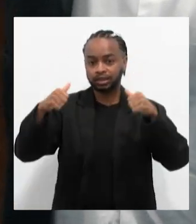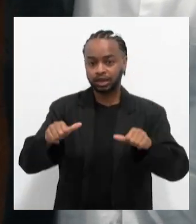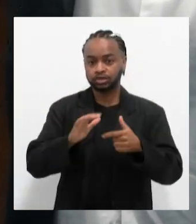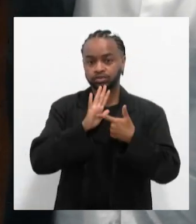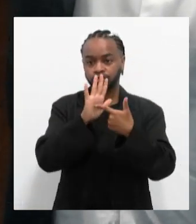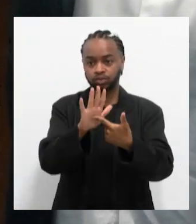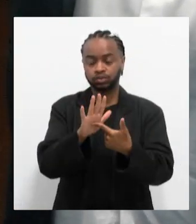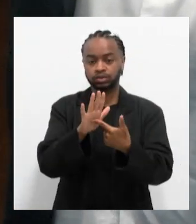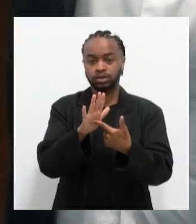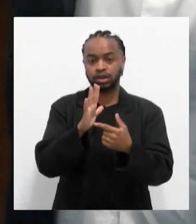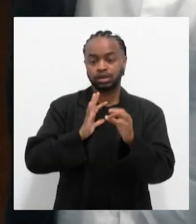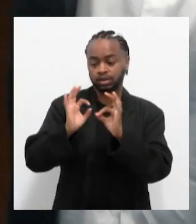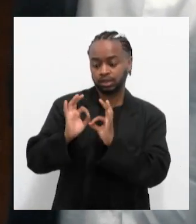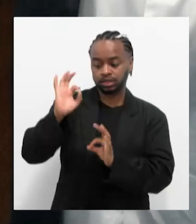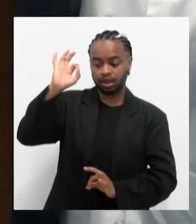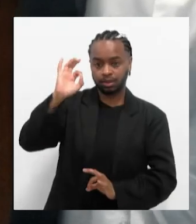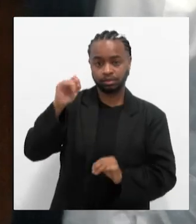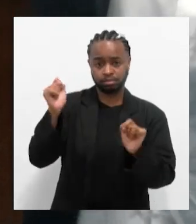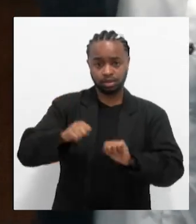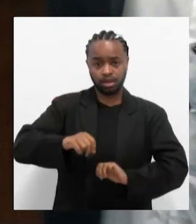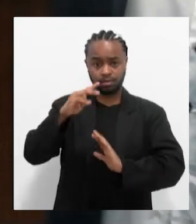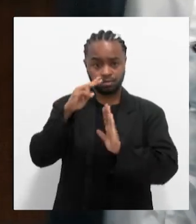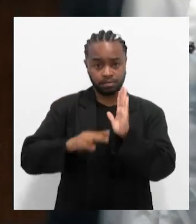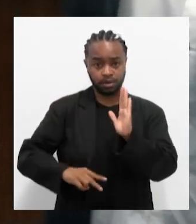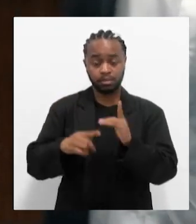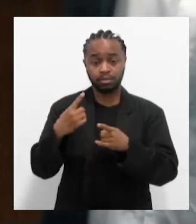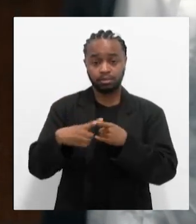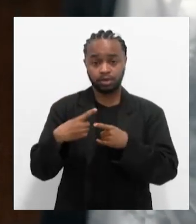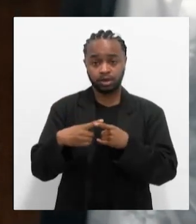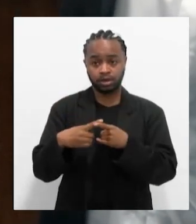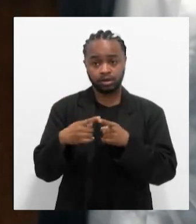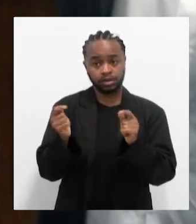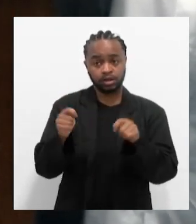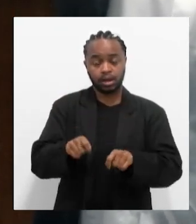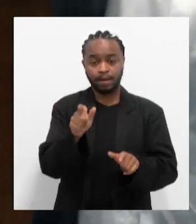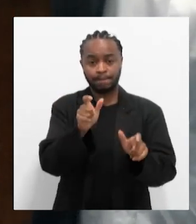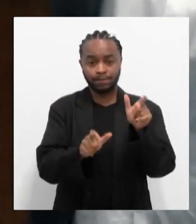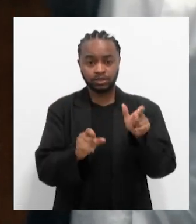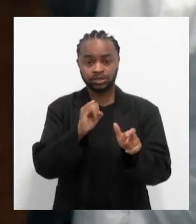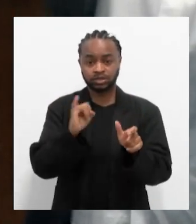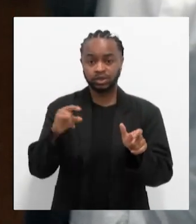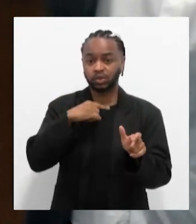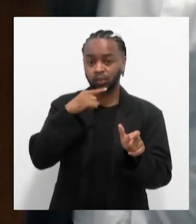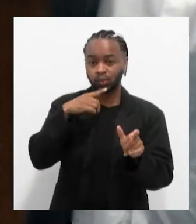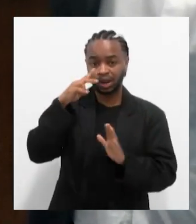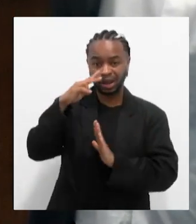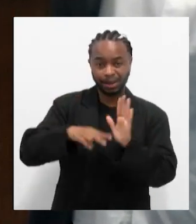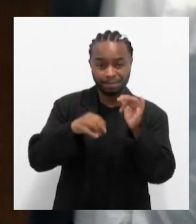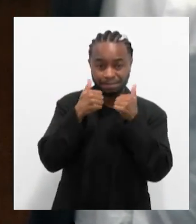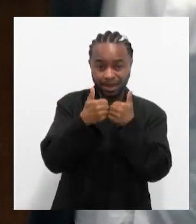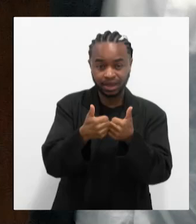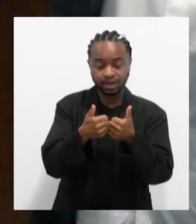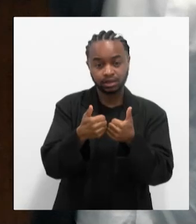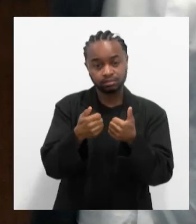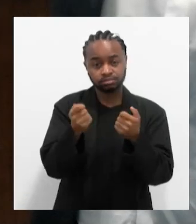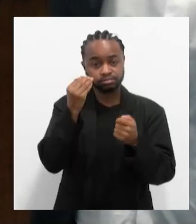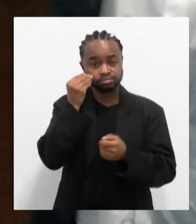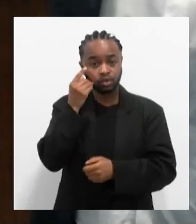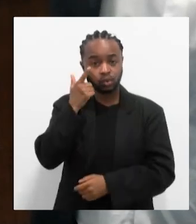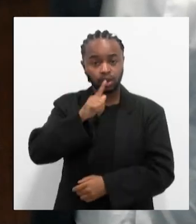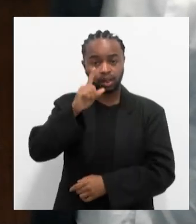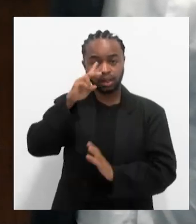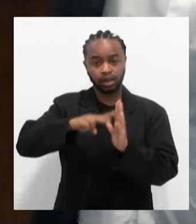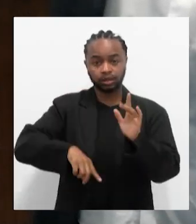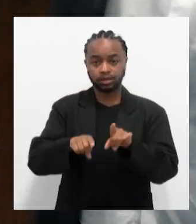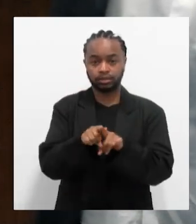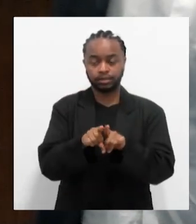com tamanho legível para que as pessoas com dificuldade de visão consigam ler também. E a